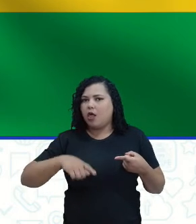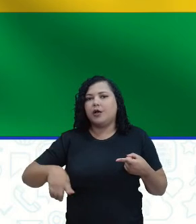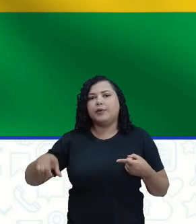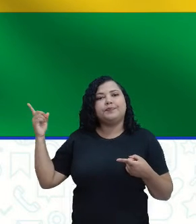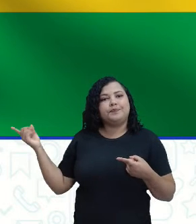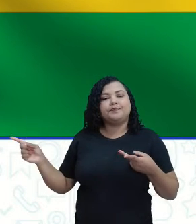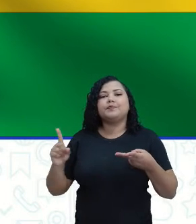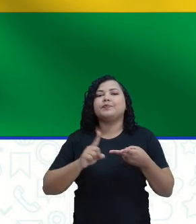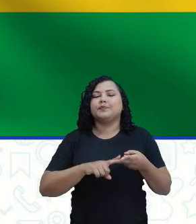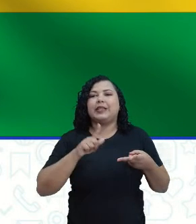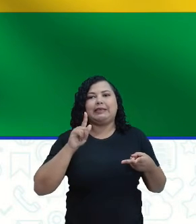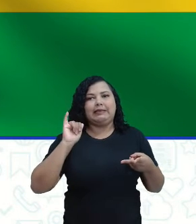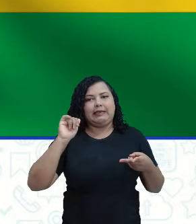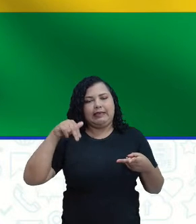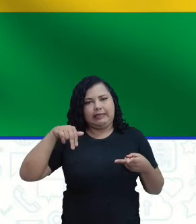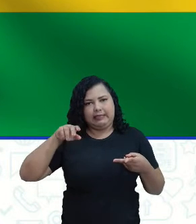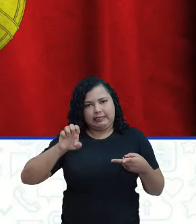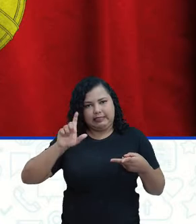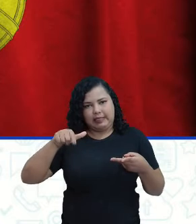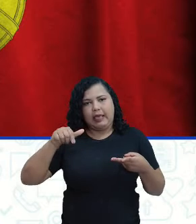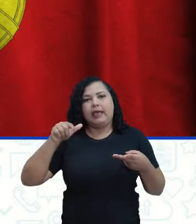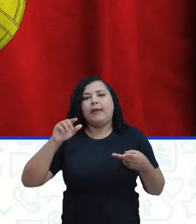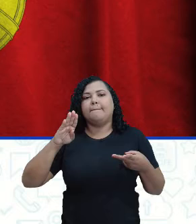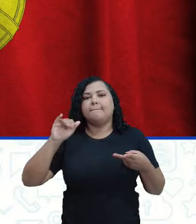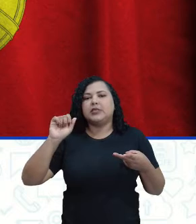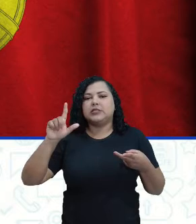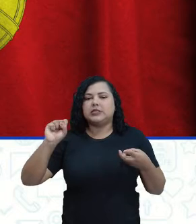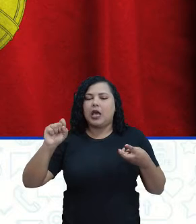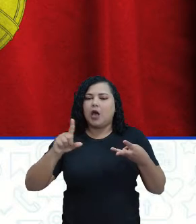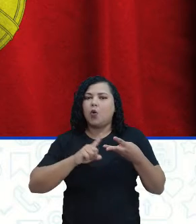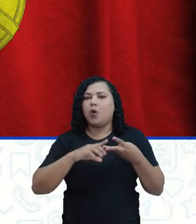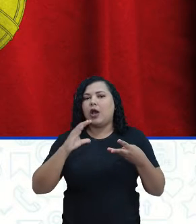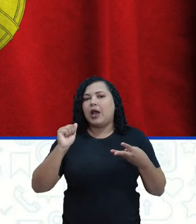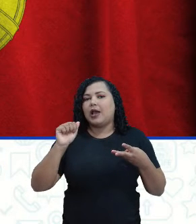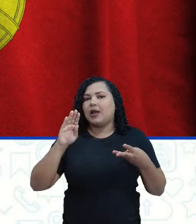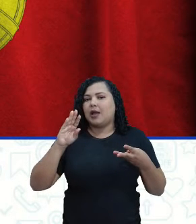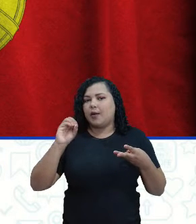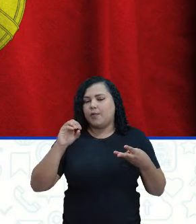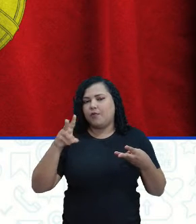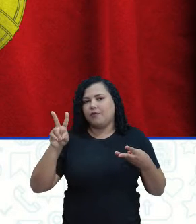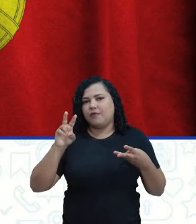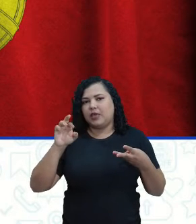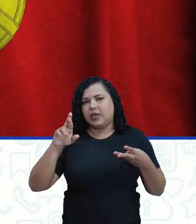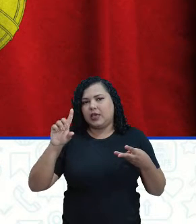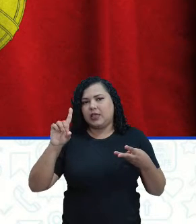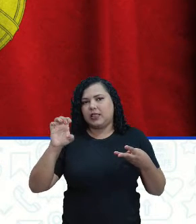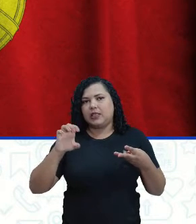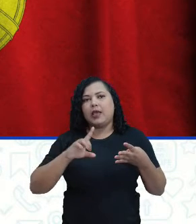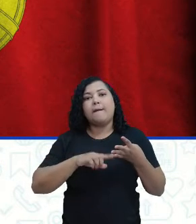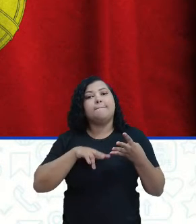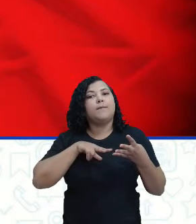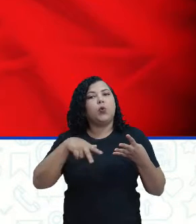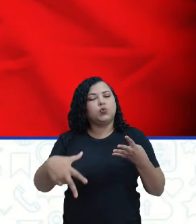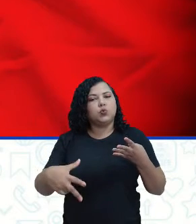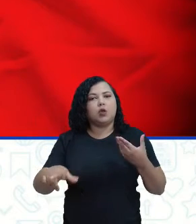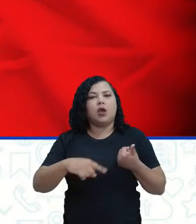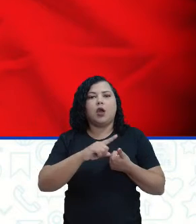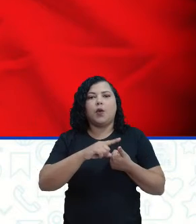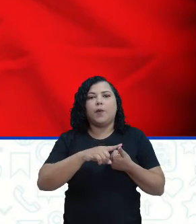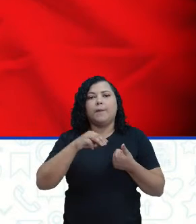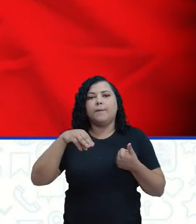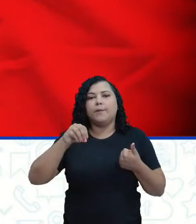Equatorial, Guiné-Bissau, Cabo Verde, Portugal, claramente, Brasil, né, que eu não pus,